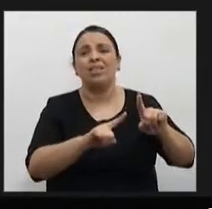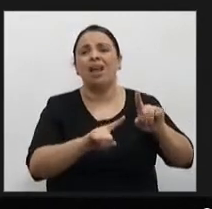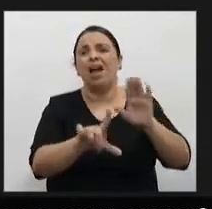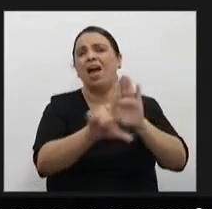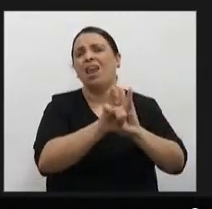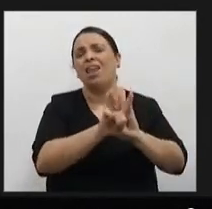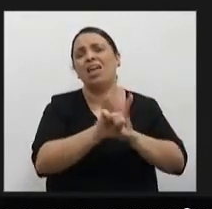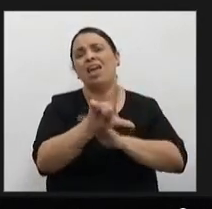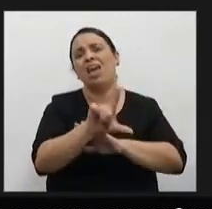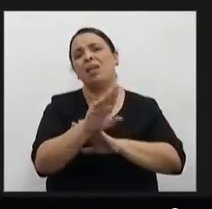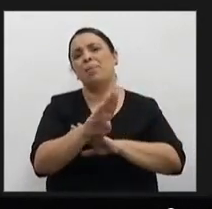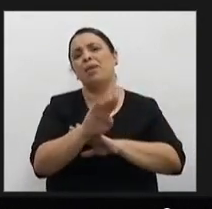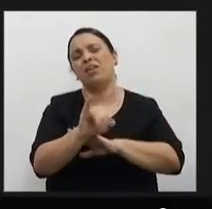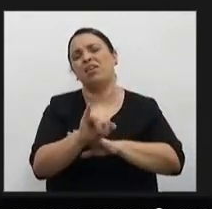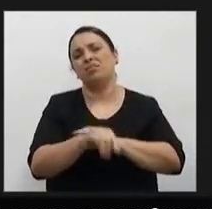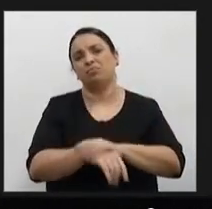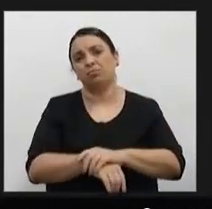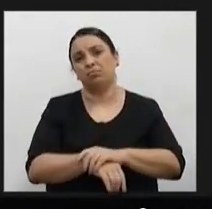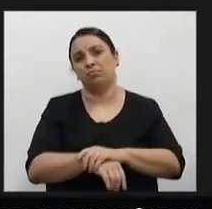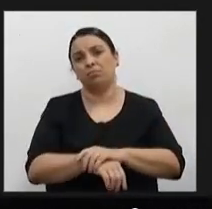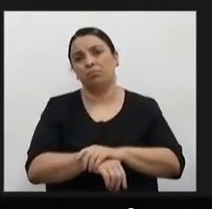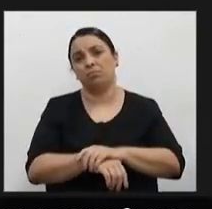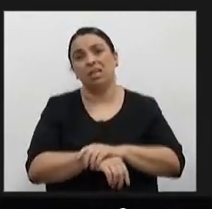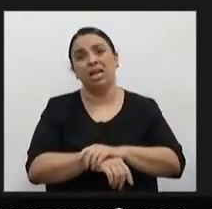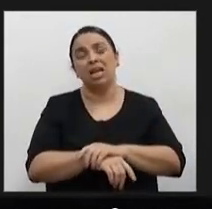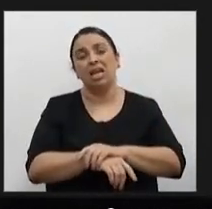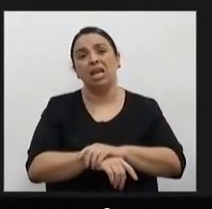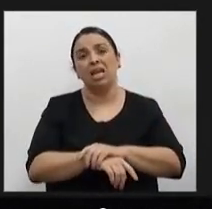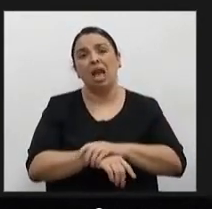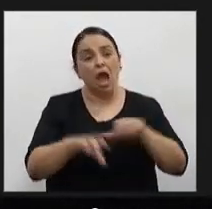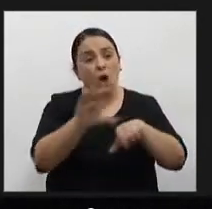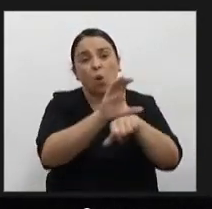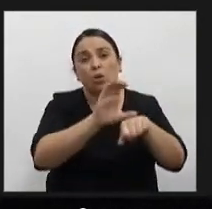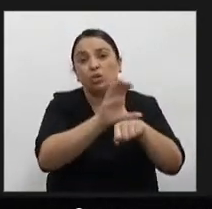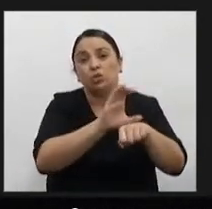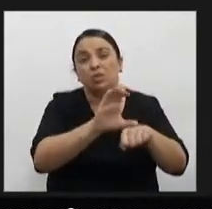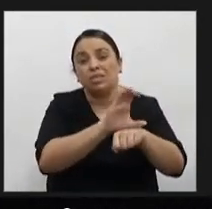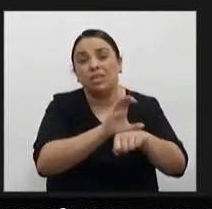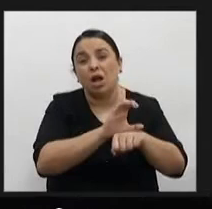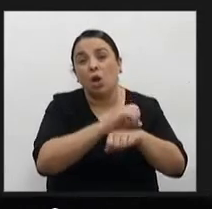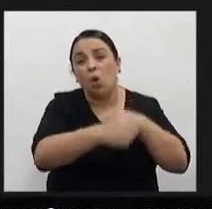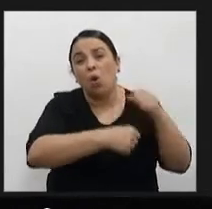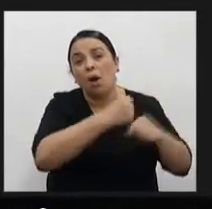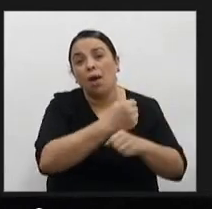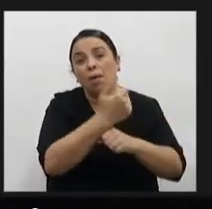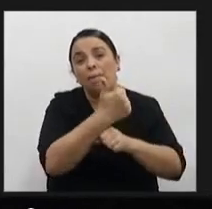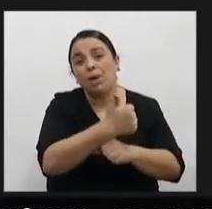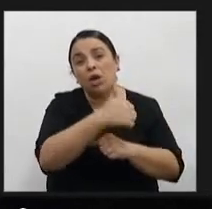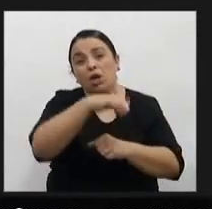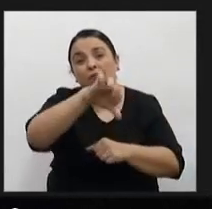Direitos adquiridos desde 88, na Constituição.